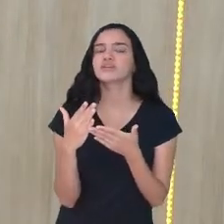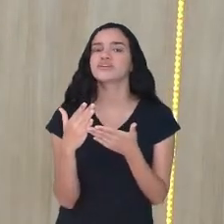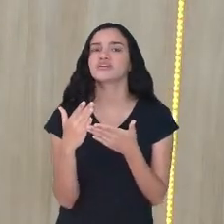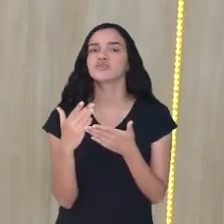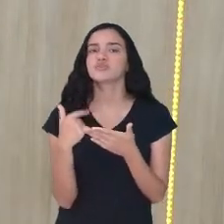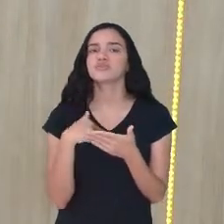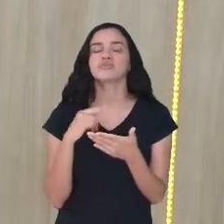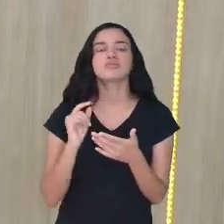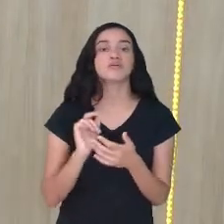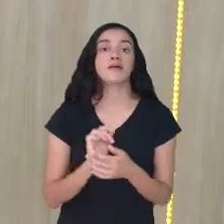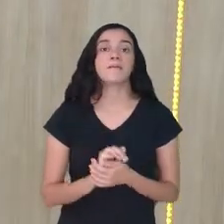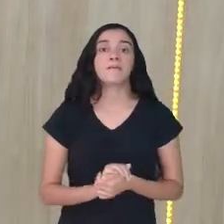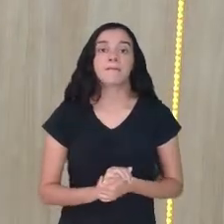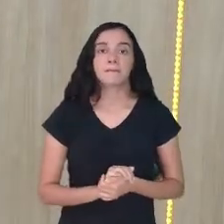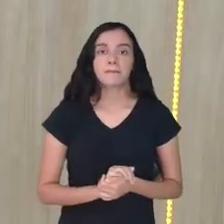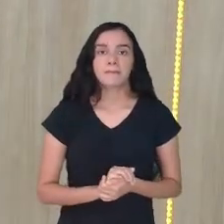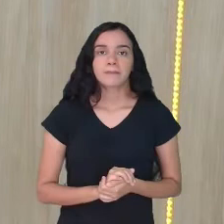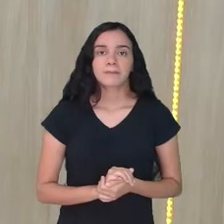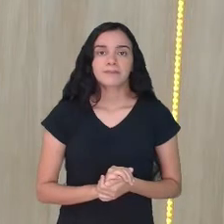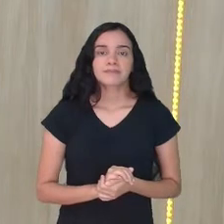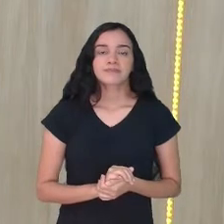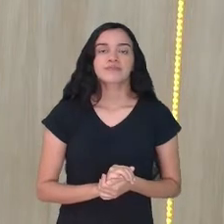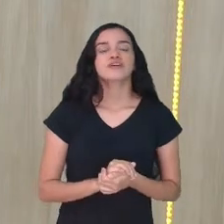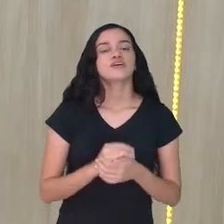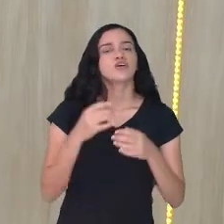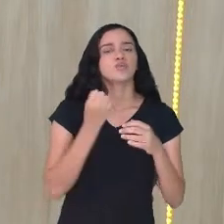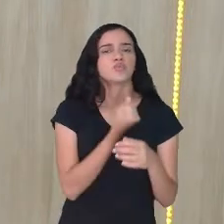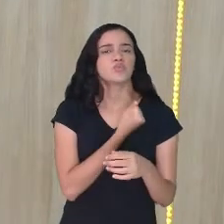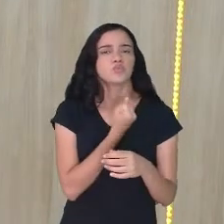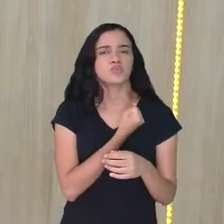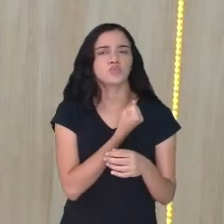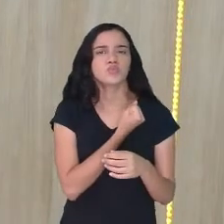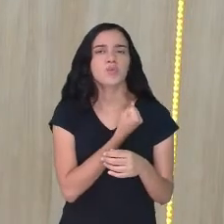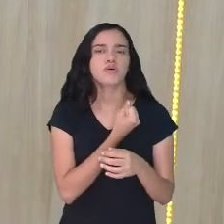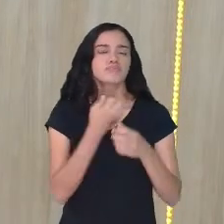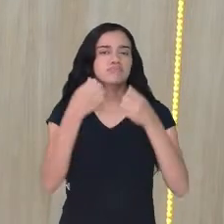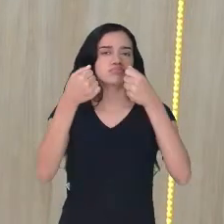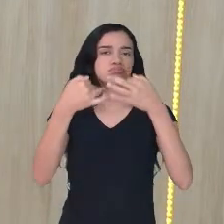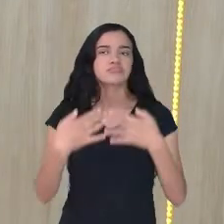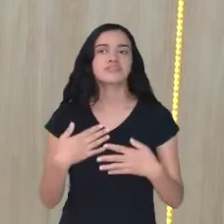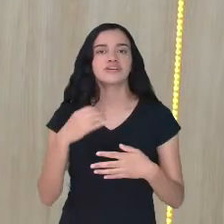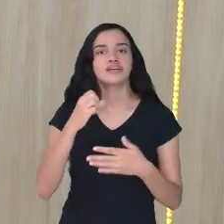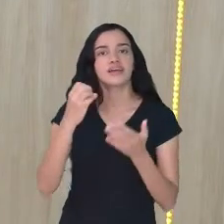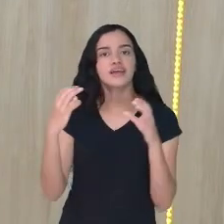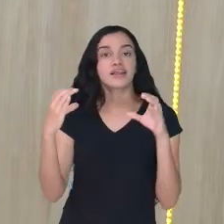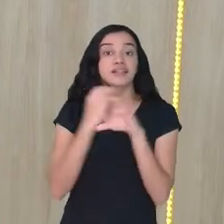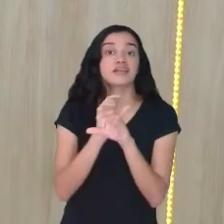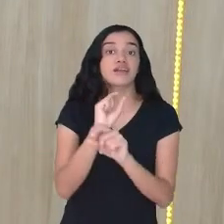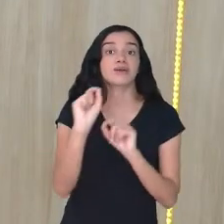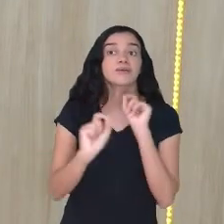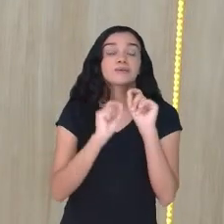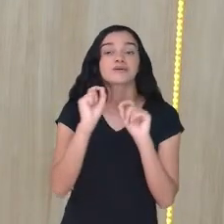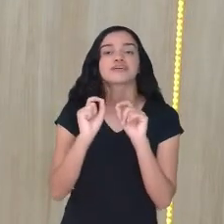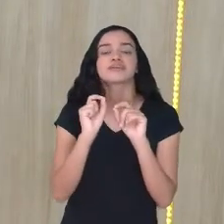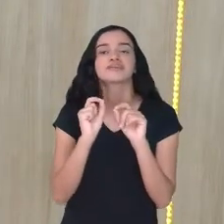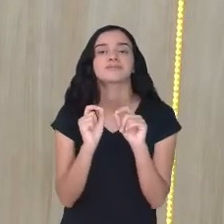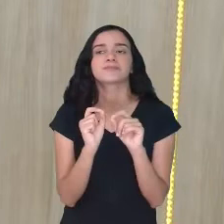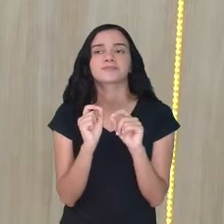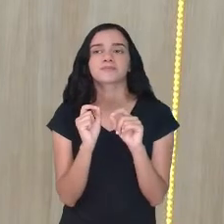natural direto para o racional. O número inteiro é aquilo que eu já tinha comentado. É contar